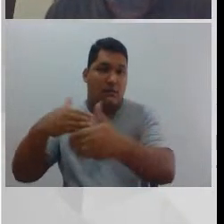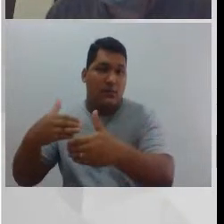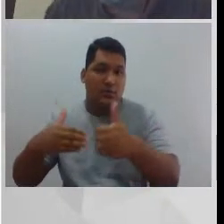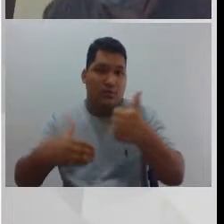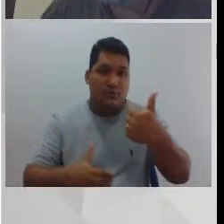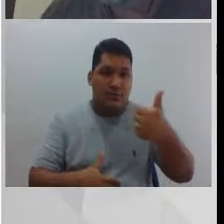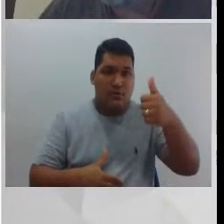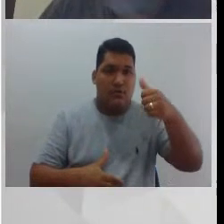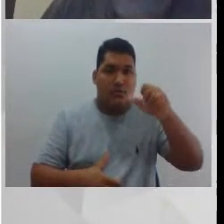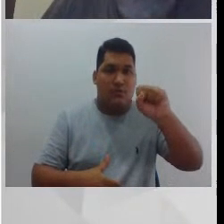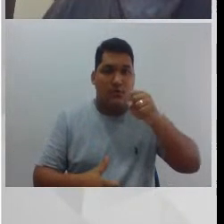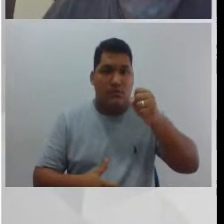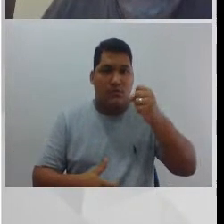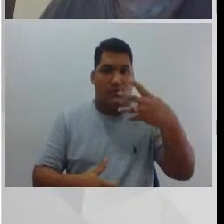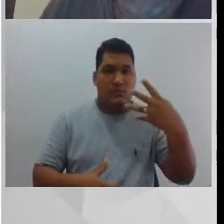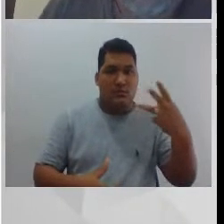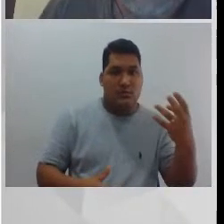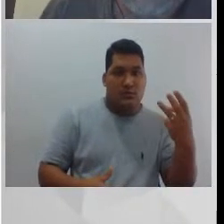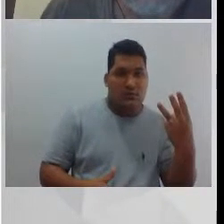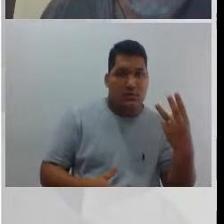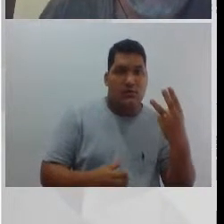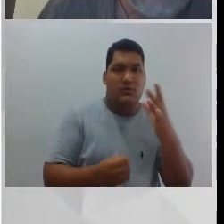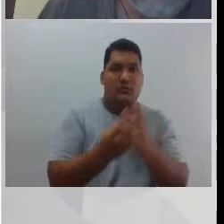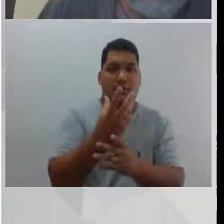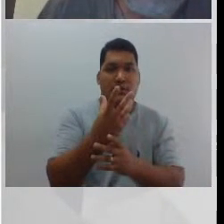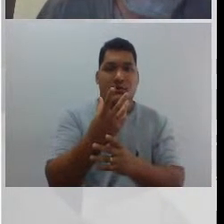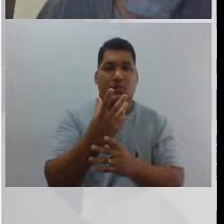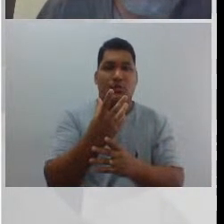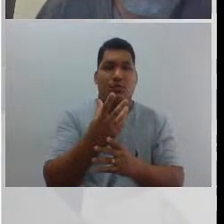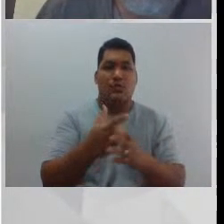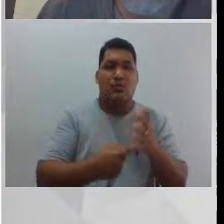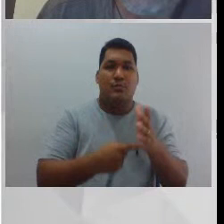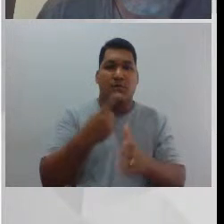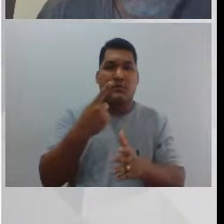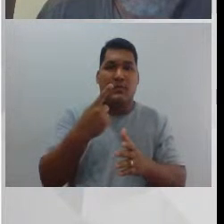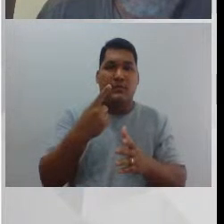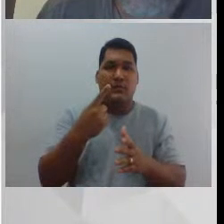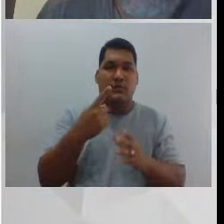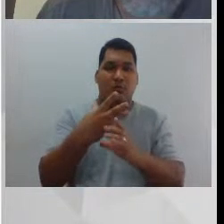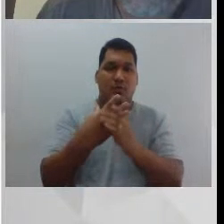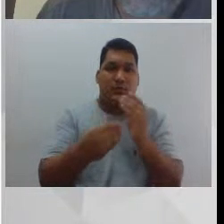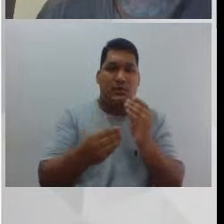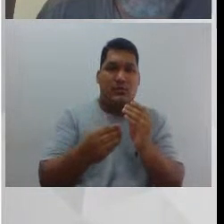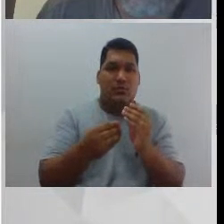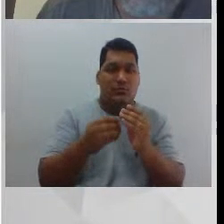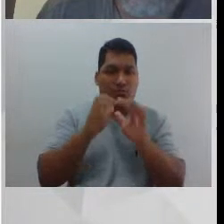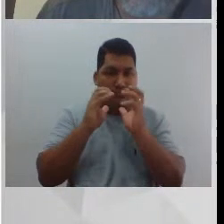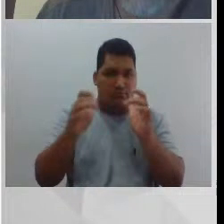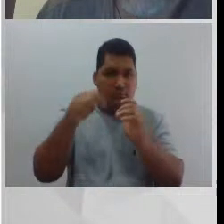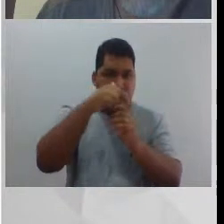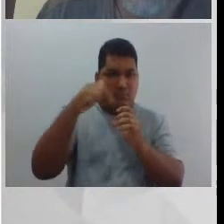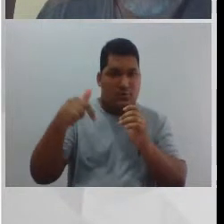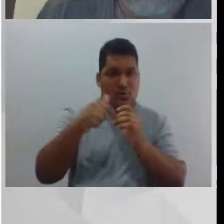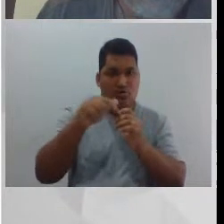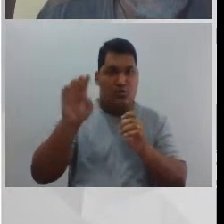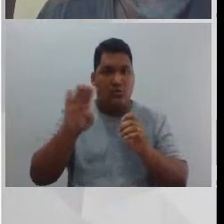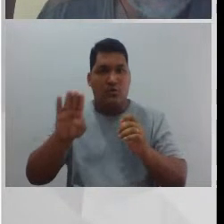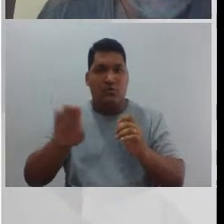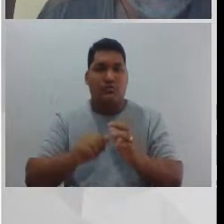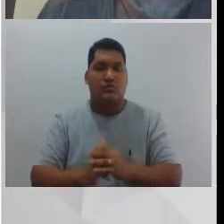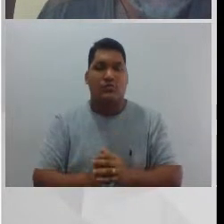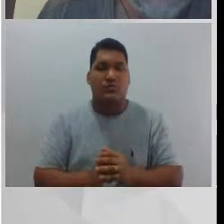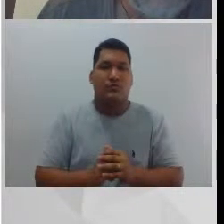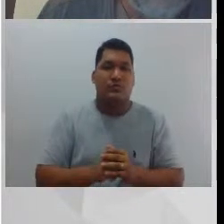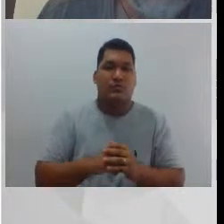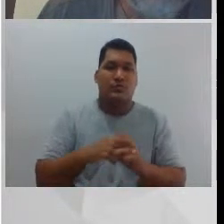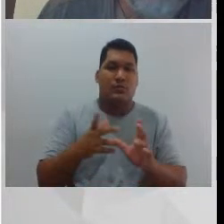1943, apareceu o primeiro modelo, né, de um neurônio biológico. Então, modelo de Macula Pitts,